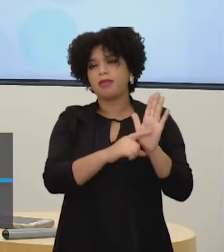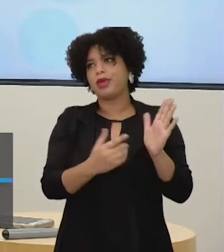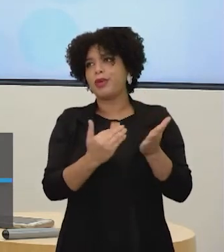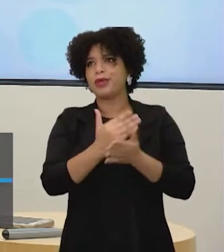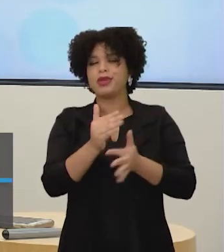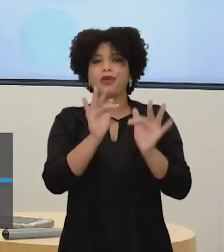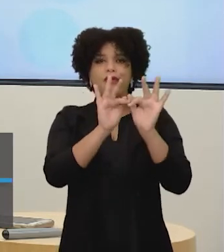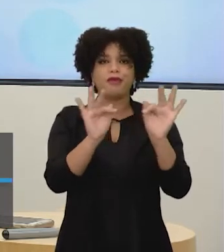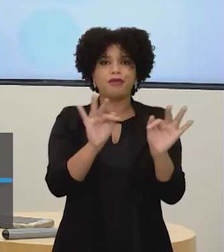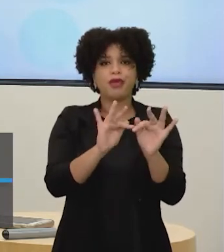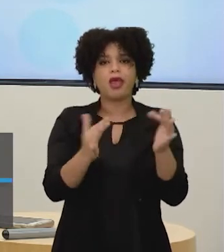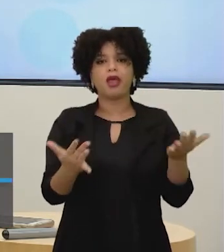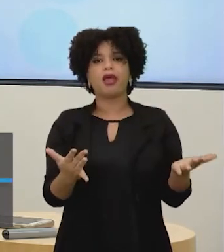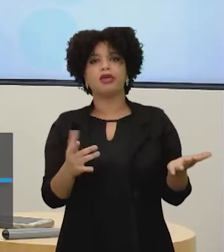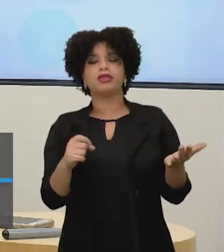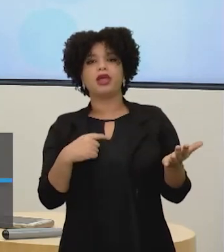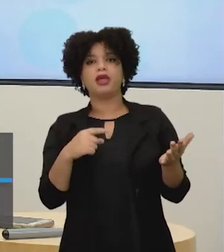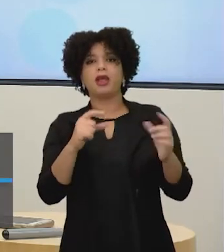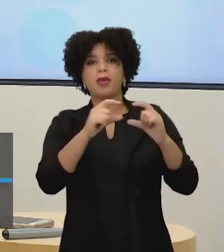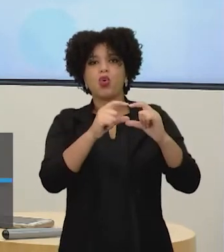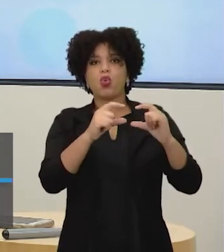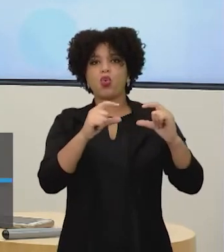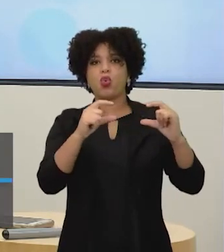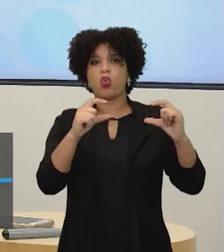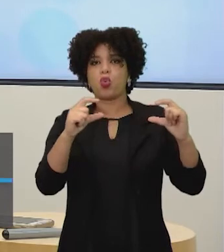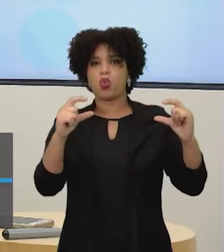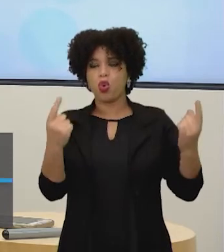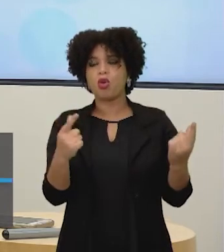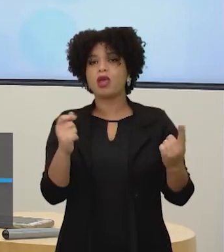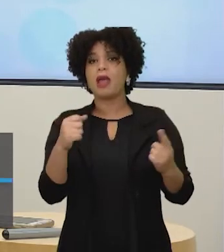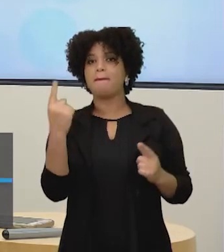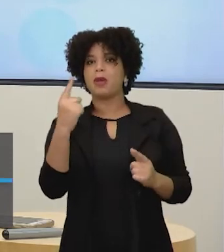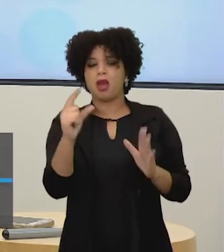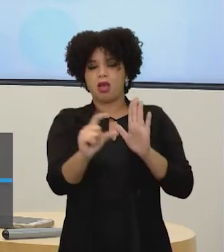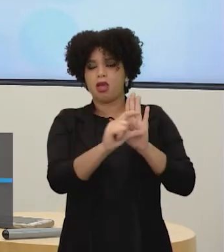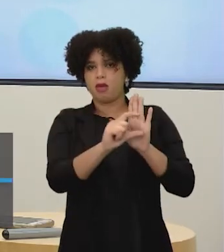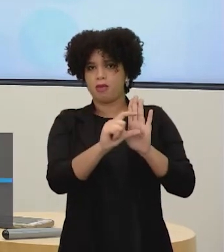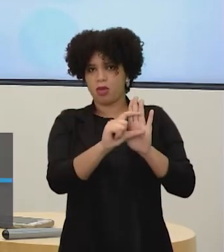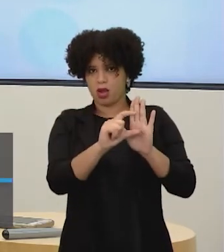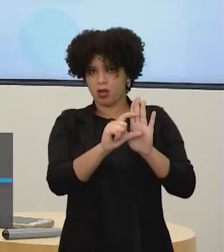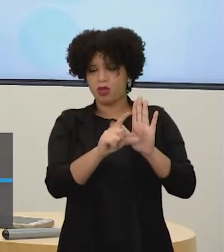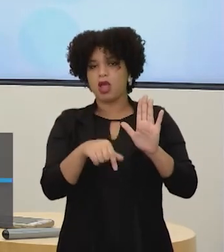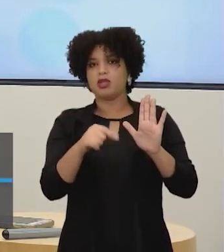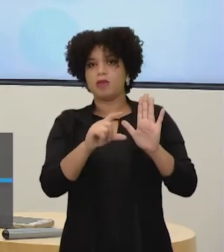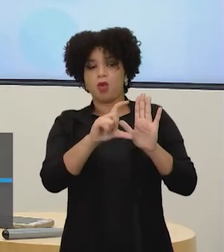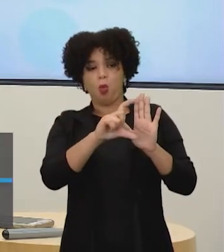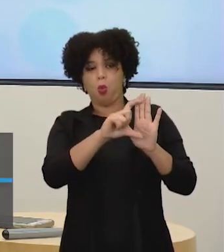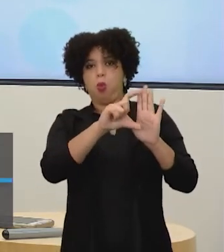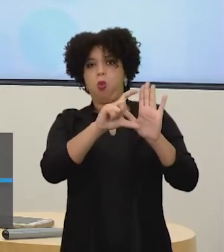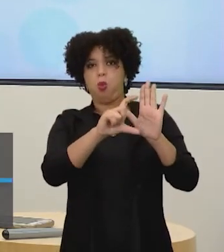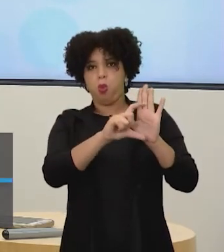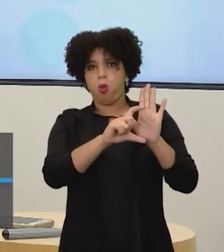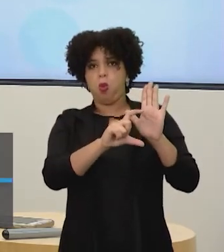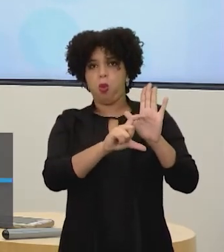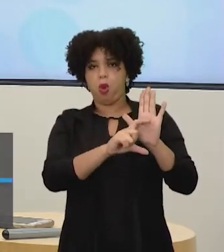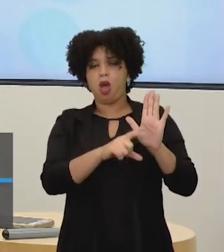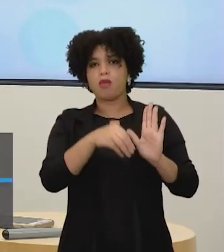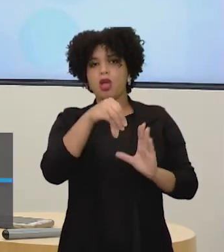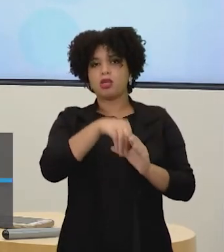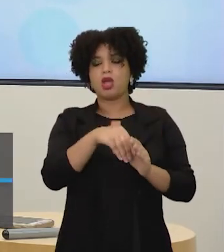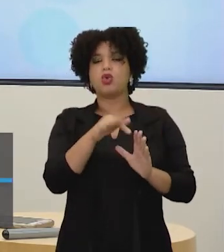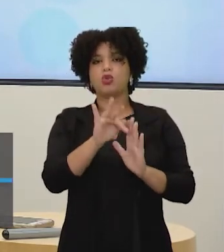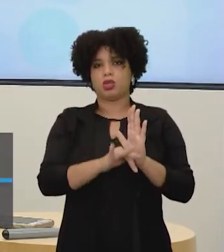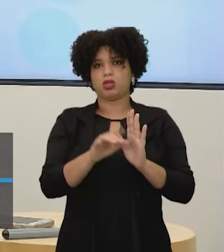frases, começa com termos, frases, que vão construindo períodos e vão construindo parágrafos, e aí se compõe o texto. Né,